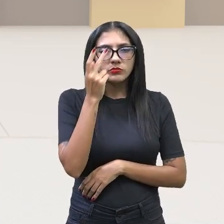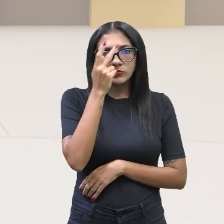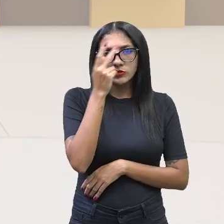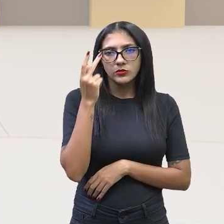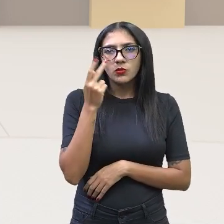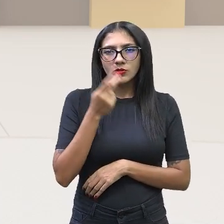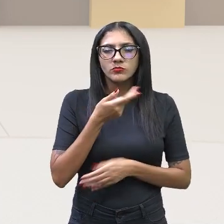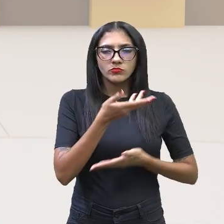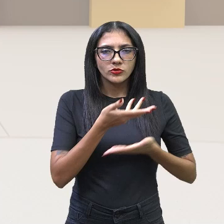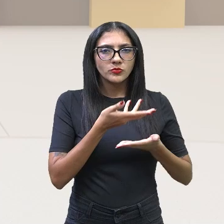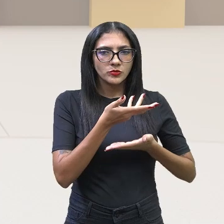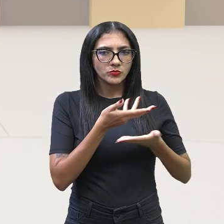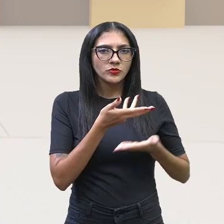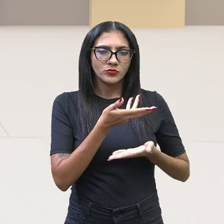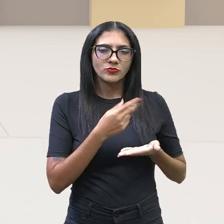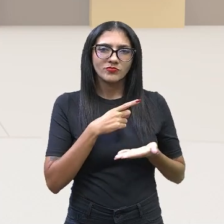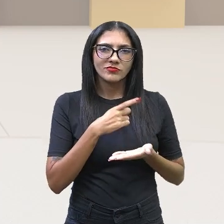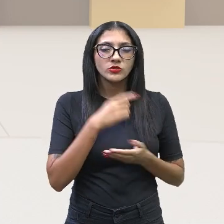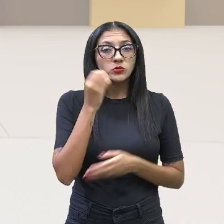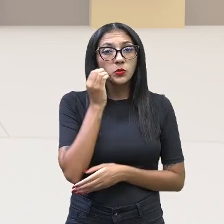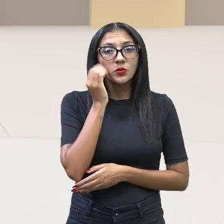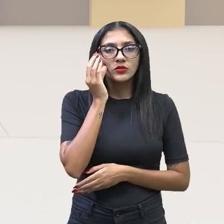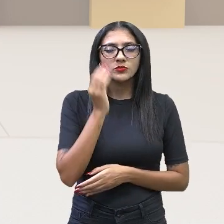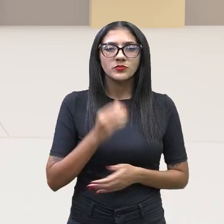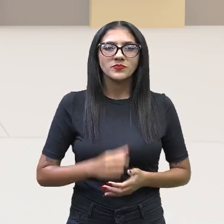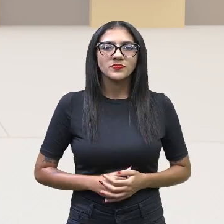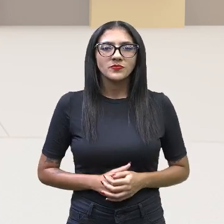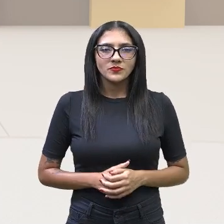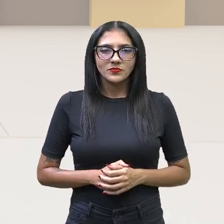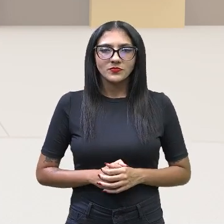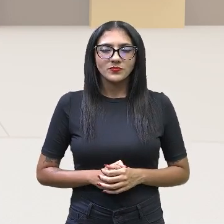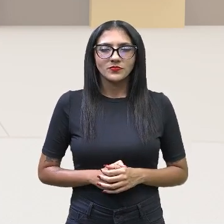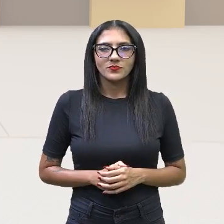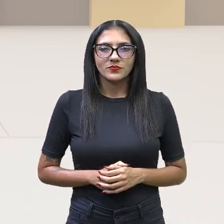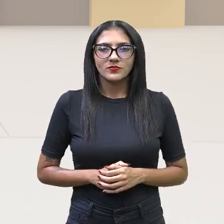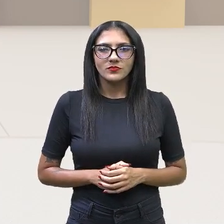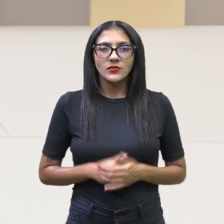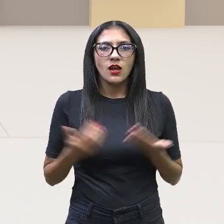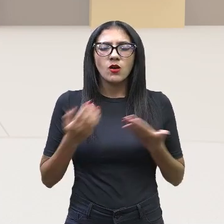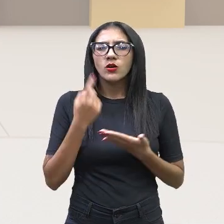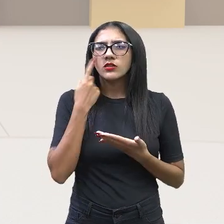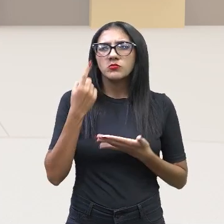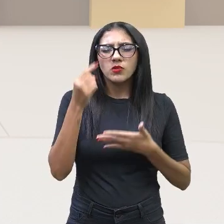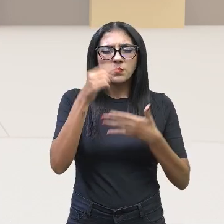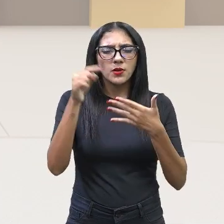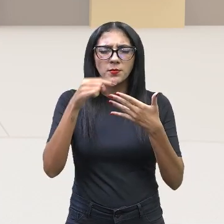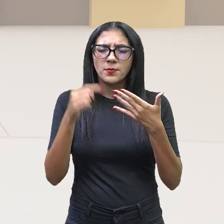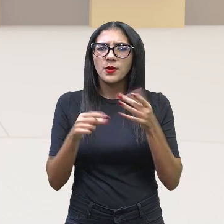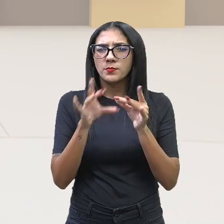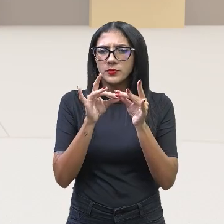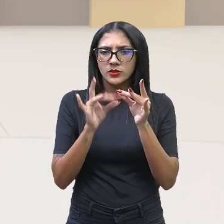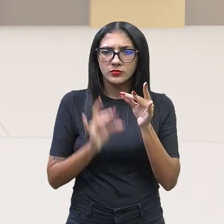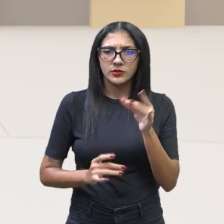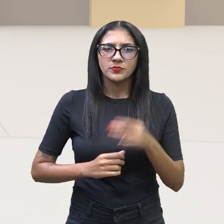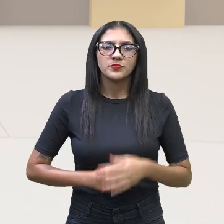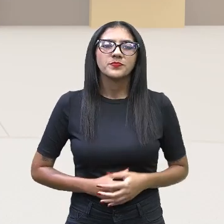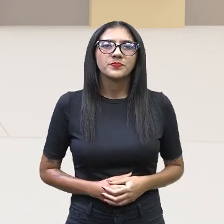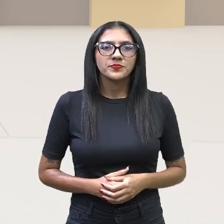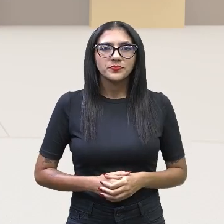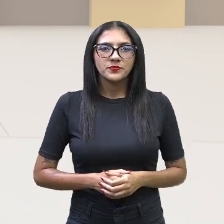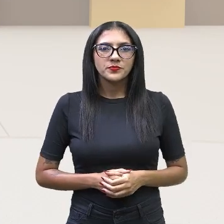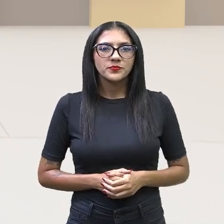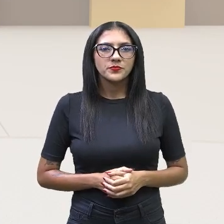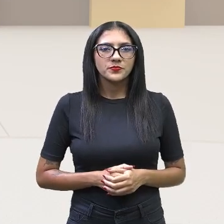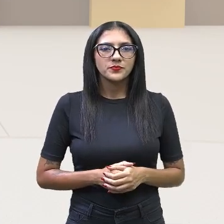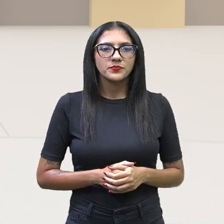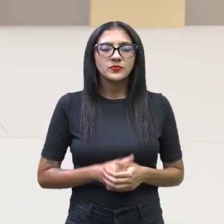comunidade, já mantendo esse conhecimento aqui. Então, vamos ver aqui cada uma delas, tá certo? Vamos lá comigo. Nós